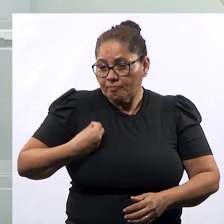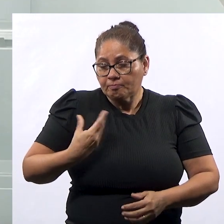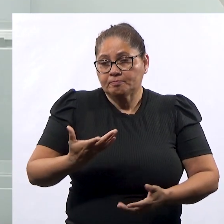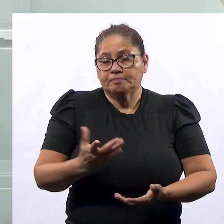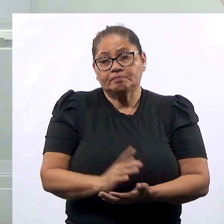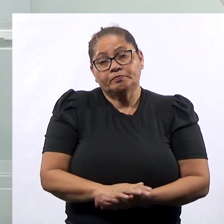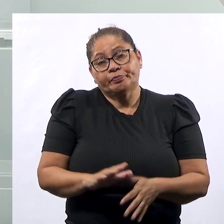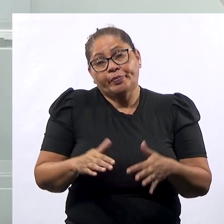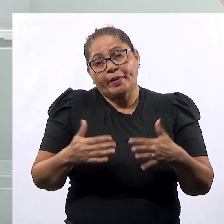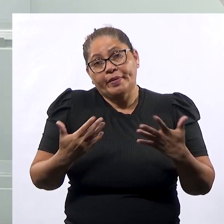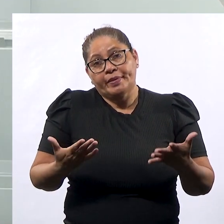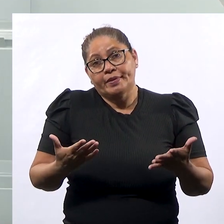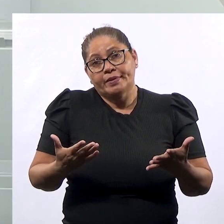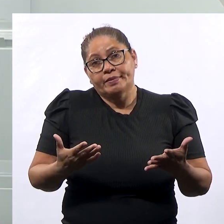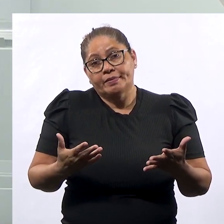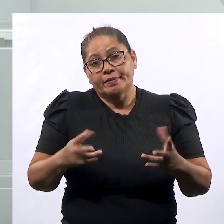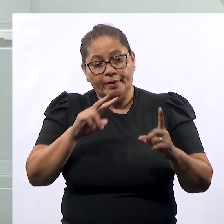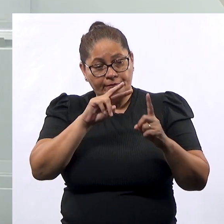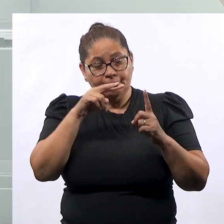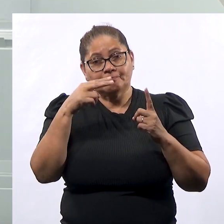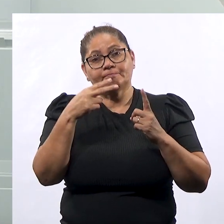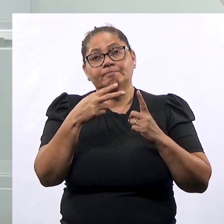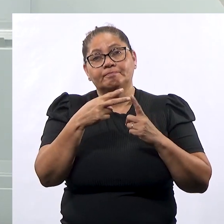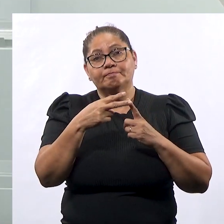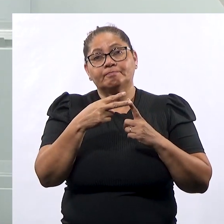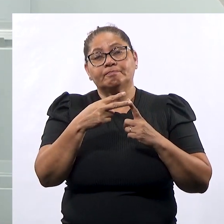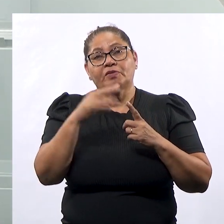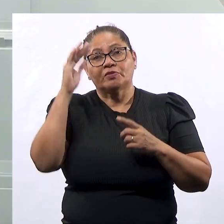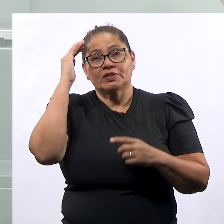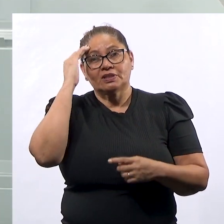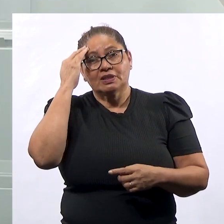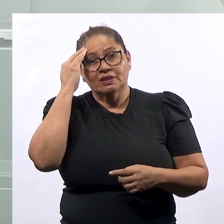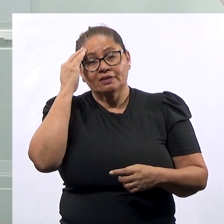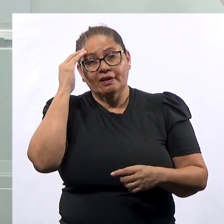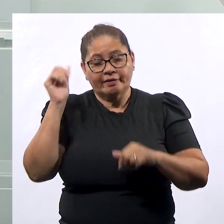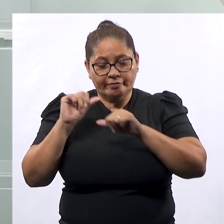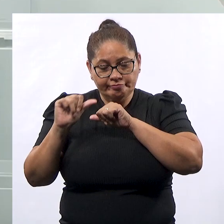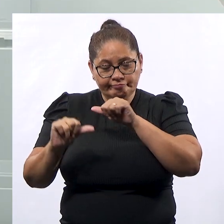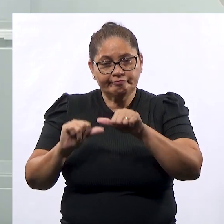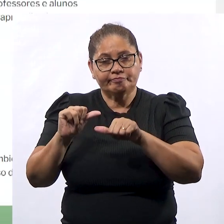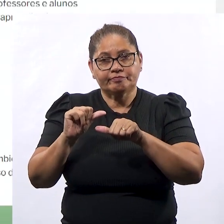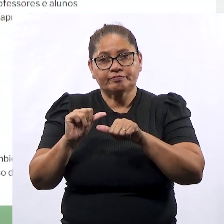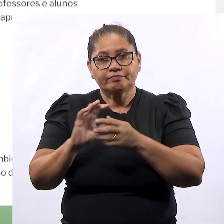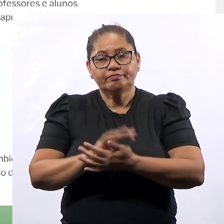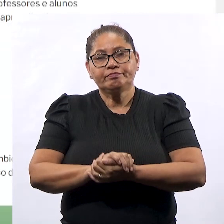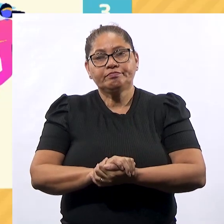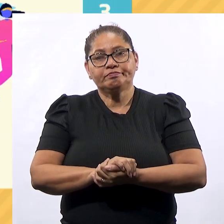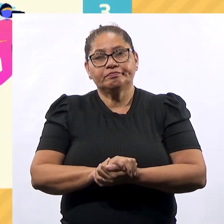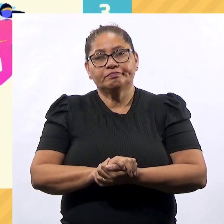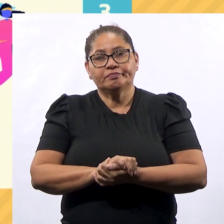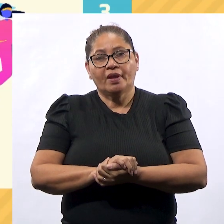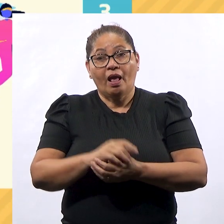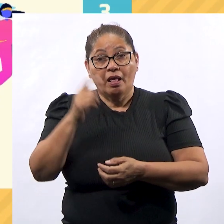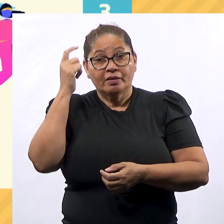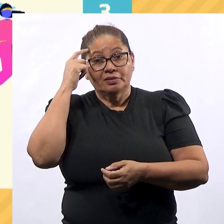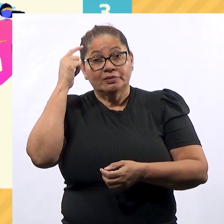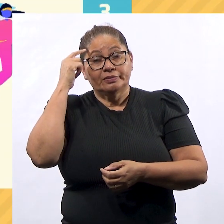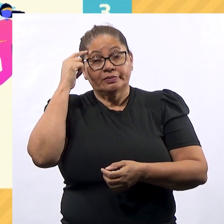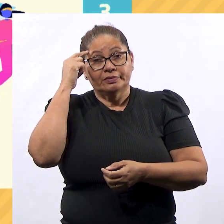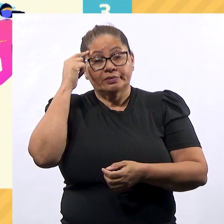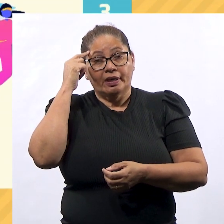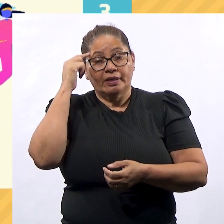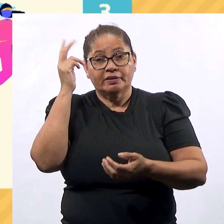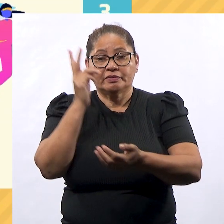é viva. Então, é nessa perspectiva que a gente quer que você compreenda a avaliação. E é por meio